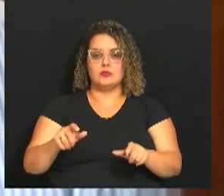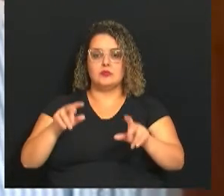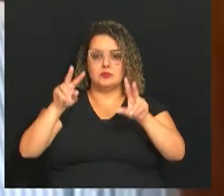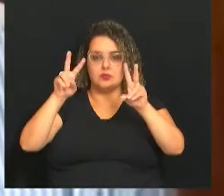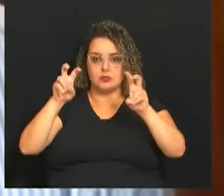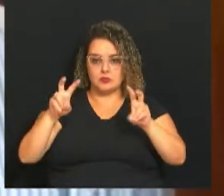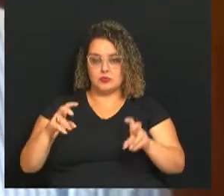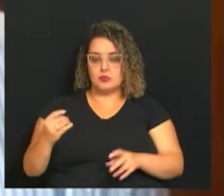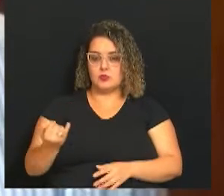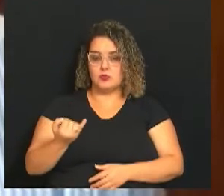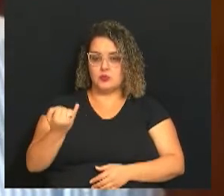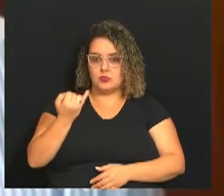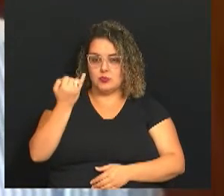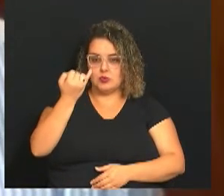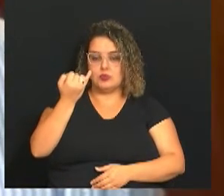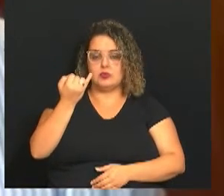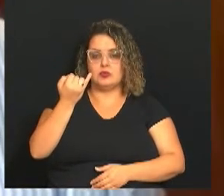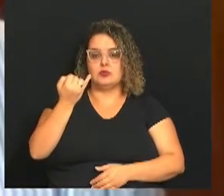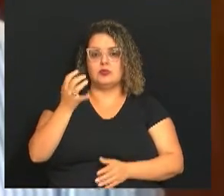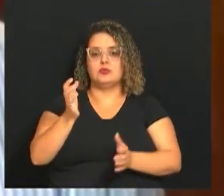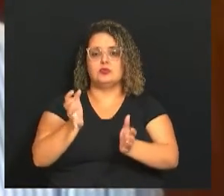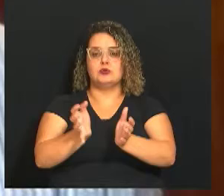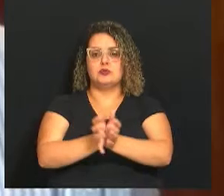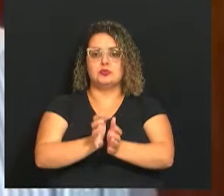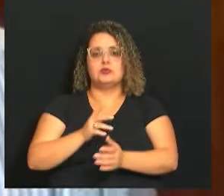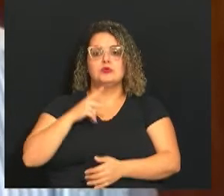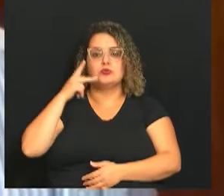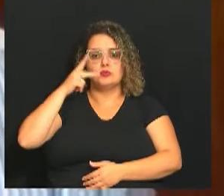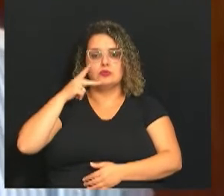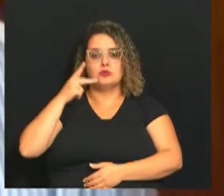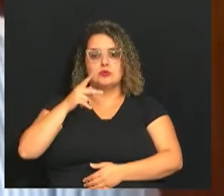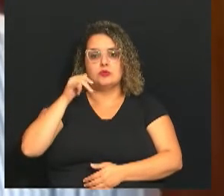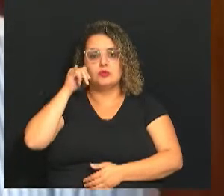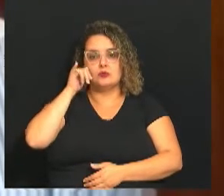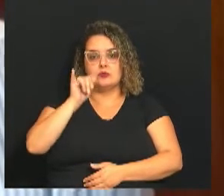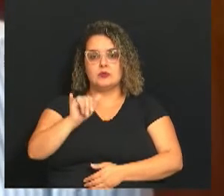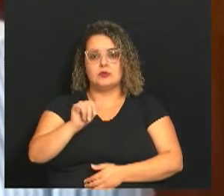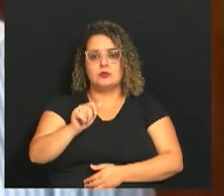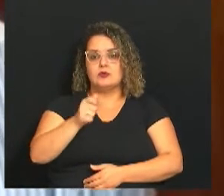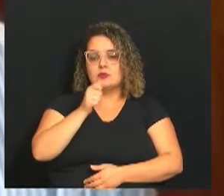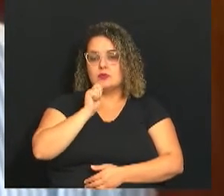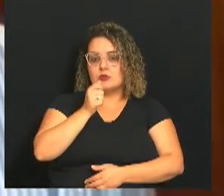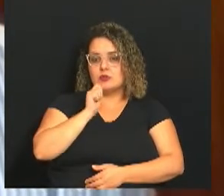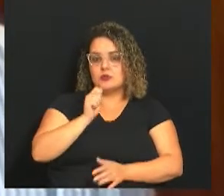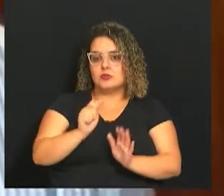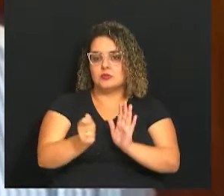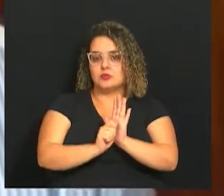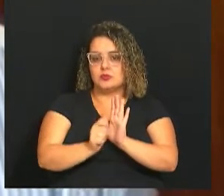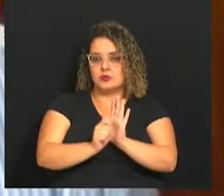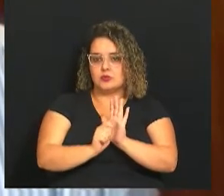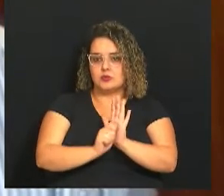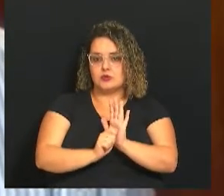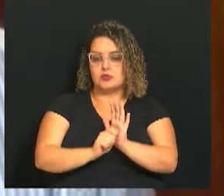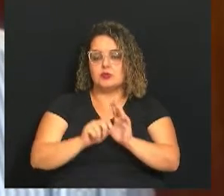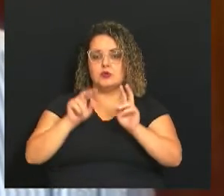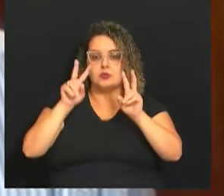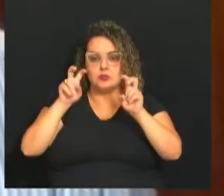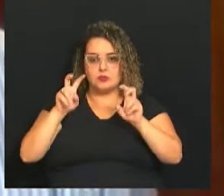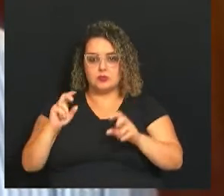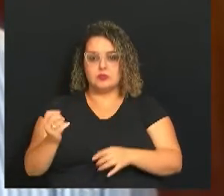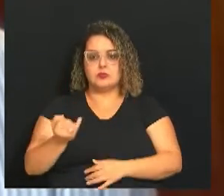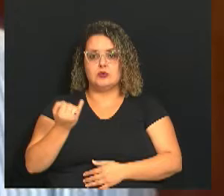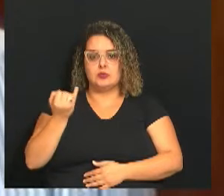relevante da Comissão de Políticas de Prevenção às Drogas. Hoje nós teremos um tema muito importante, que